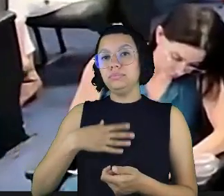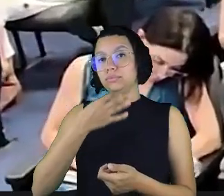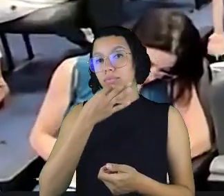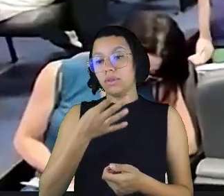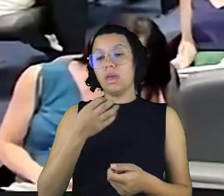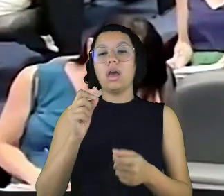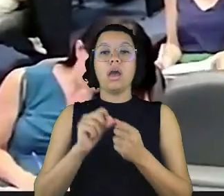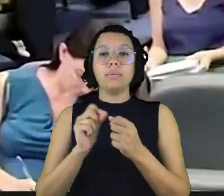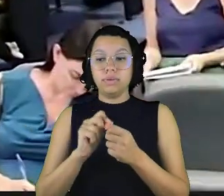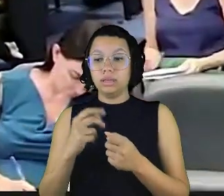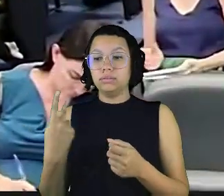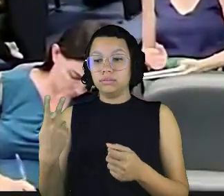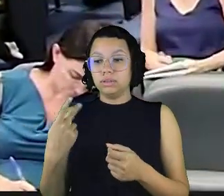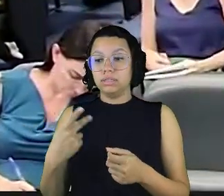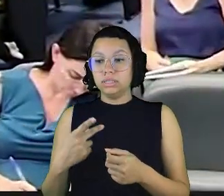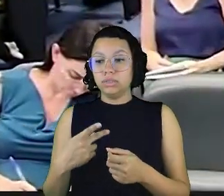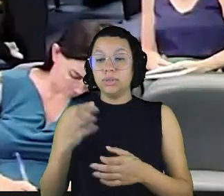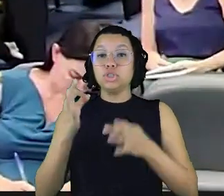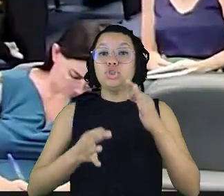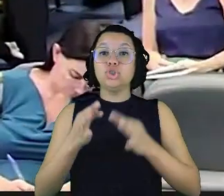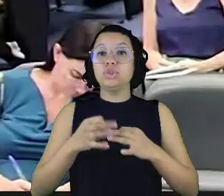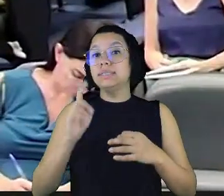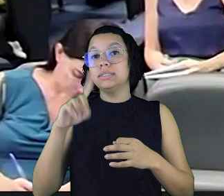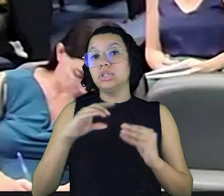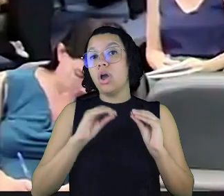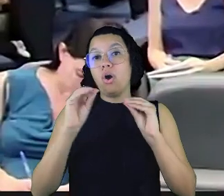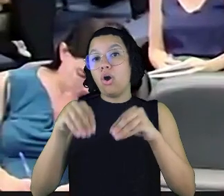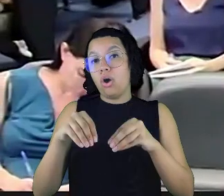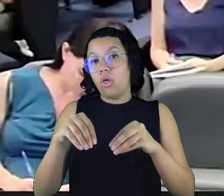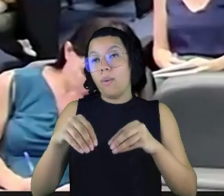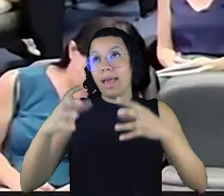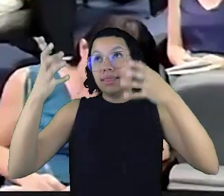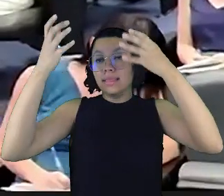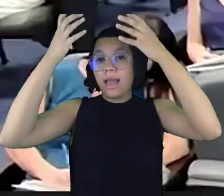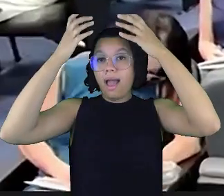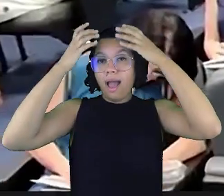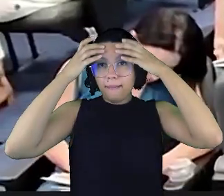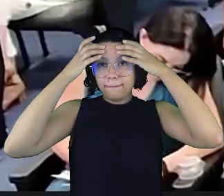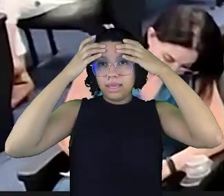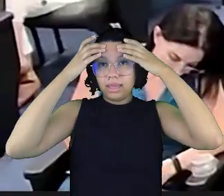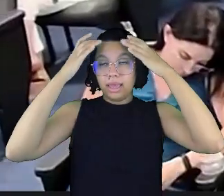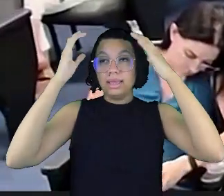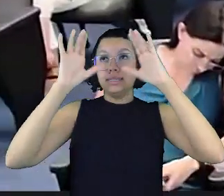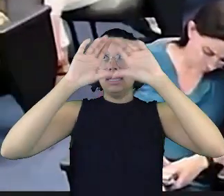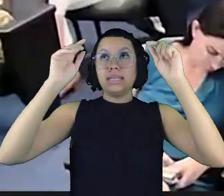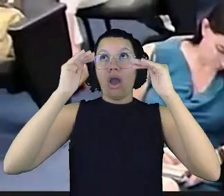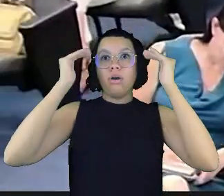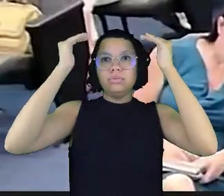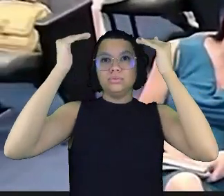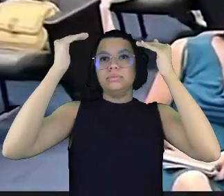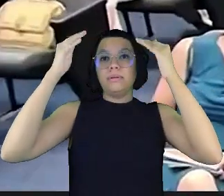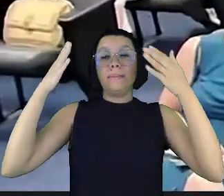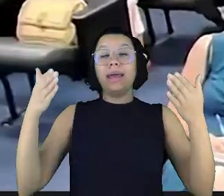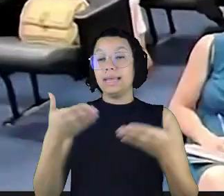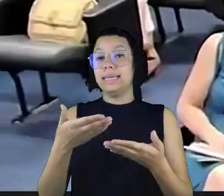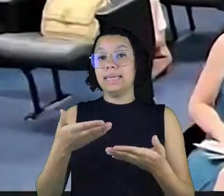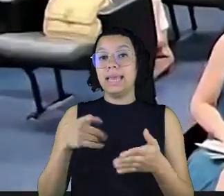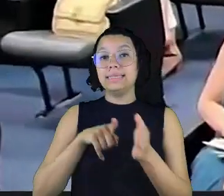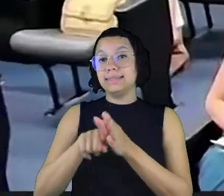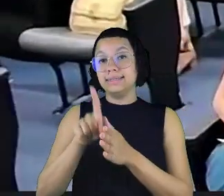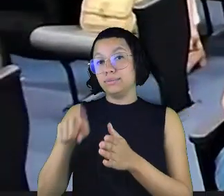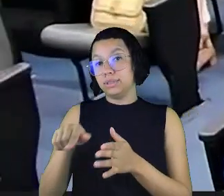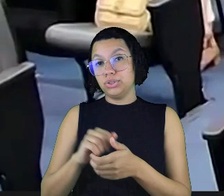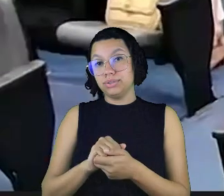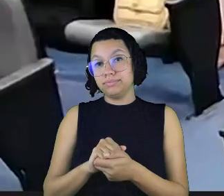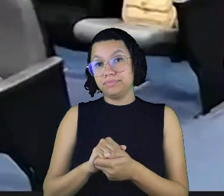que juízo seja colocada na cabeça da Corte Suprema para que essa questão seja E